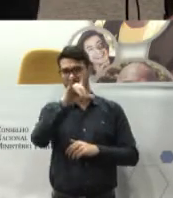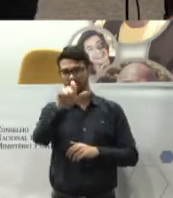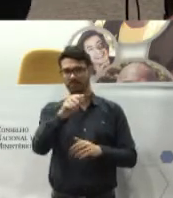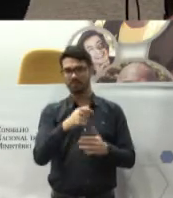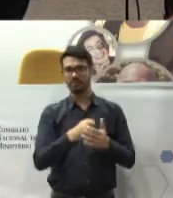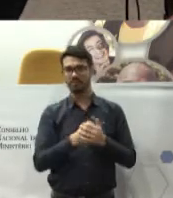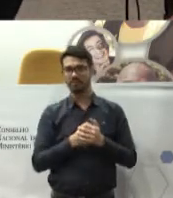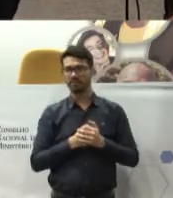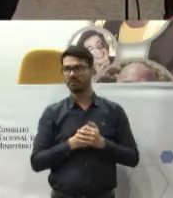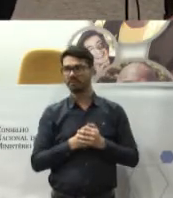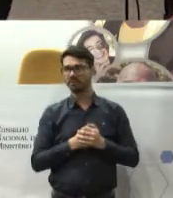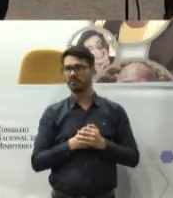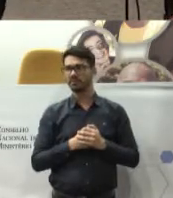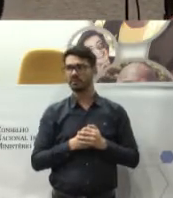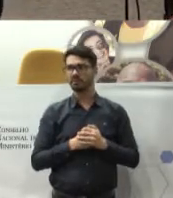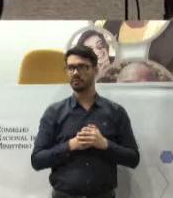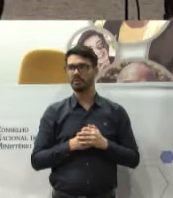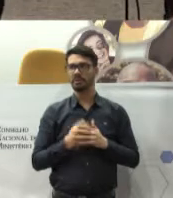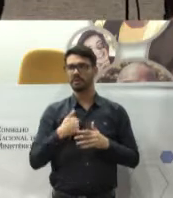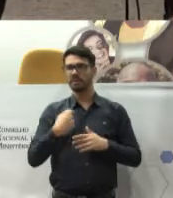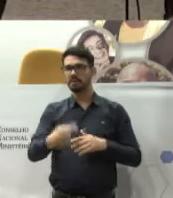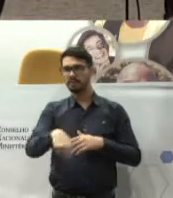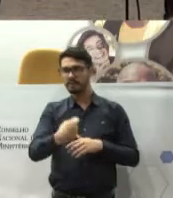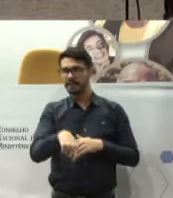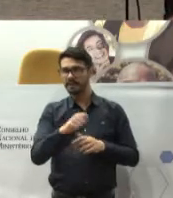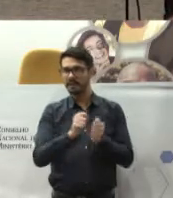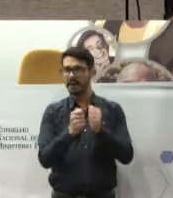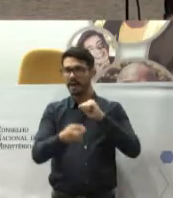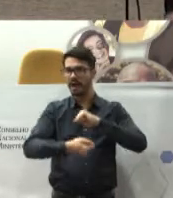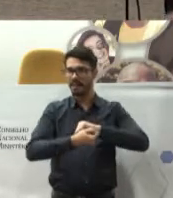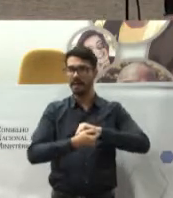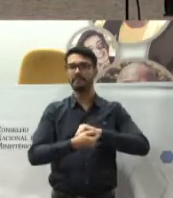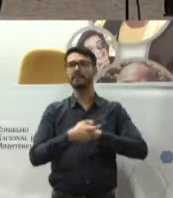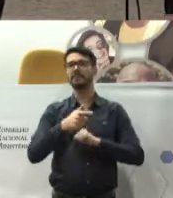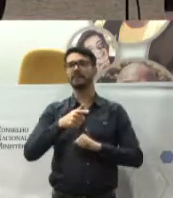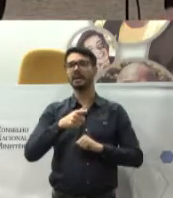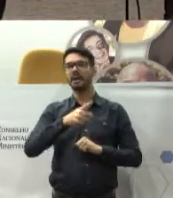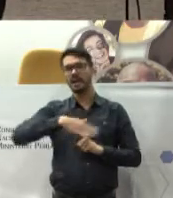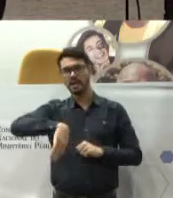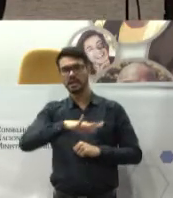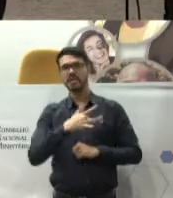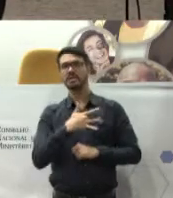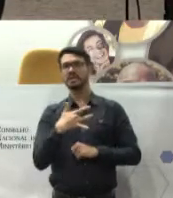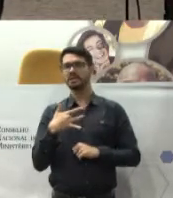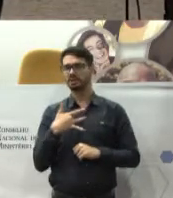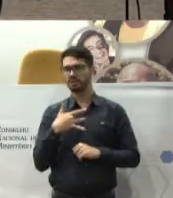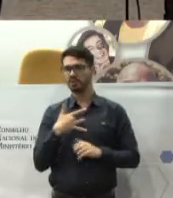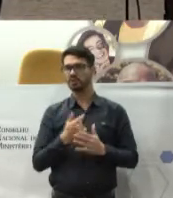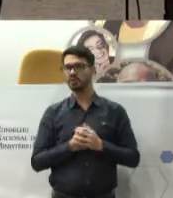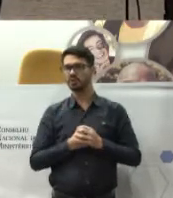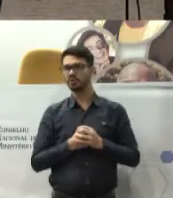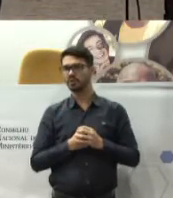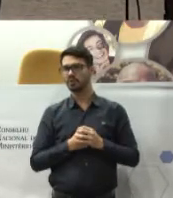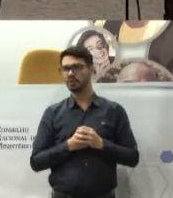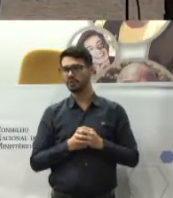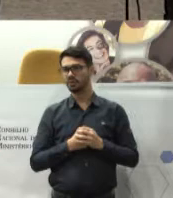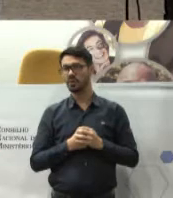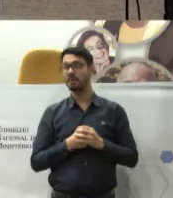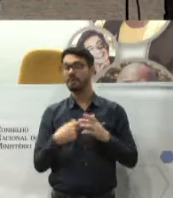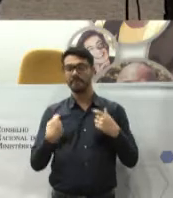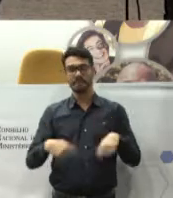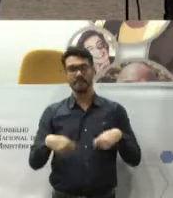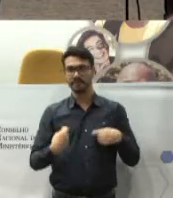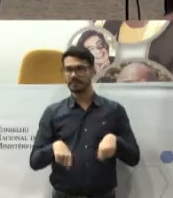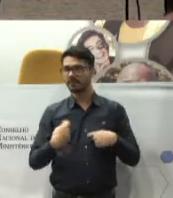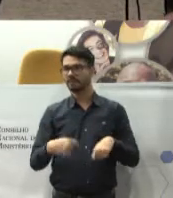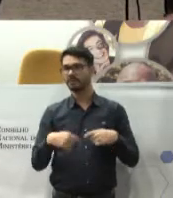5 minutos. Então, a gente tem que se ajustar à lógica da saúde, e não ela a nós. Criaremos distorções muito grandes,